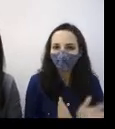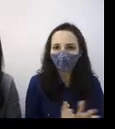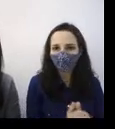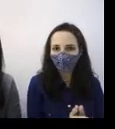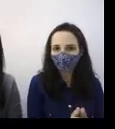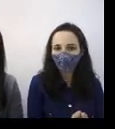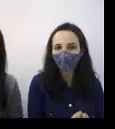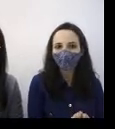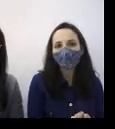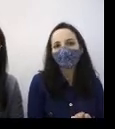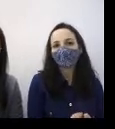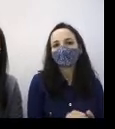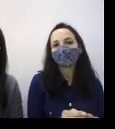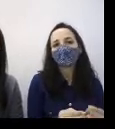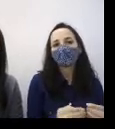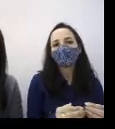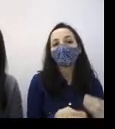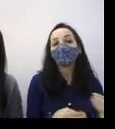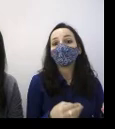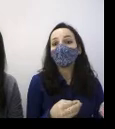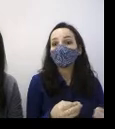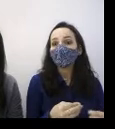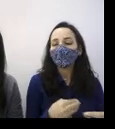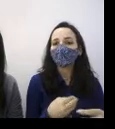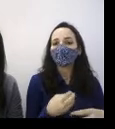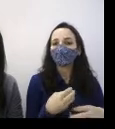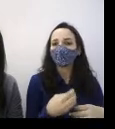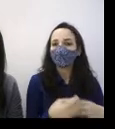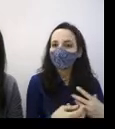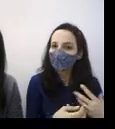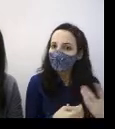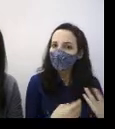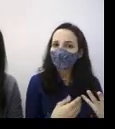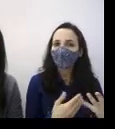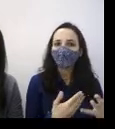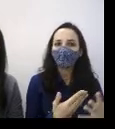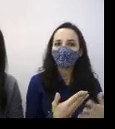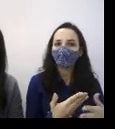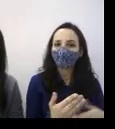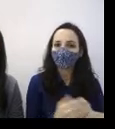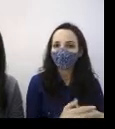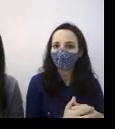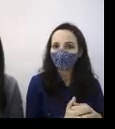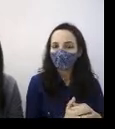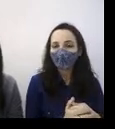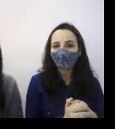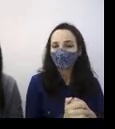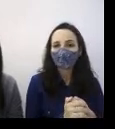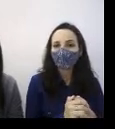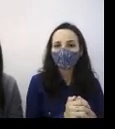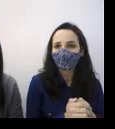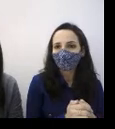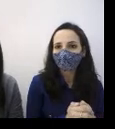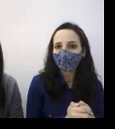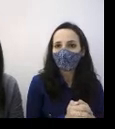toda dor e todo sofrimento, então nós vamos devagar reconstruindo, ressignificando a nossa vida. Não quer